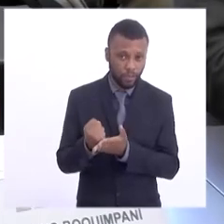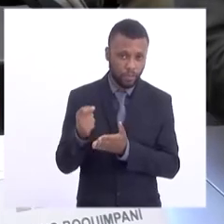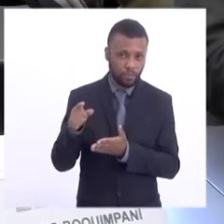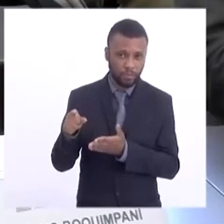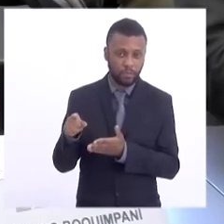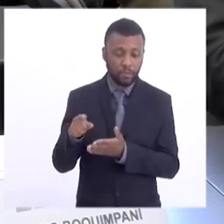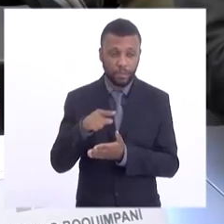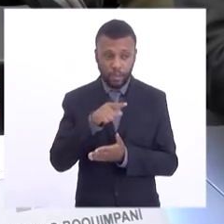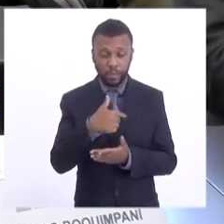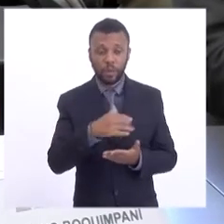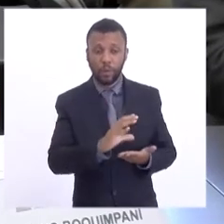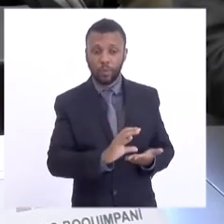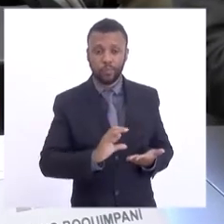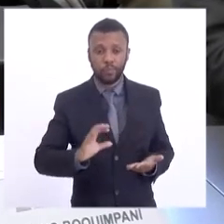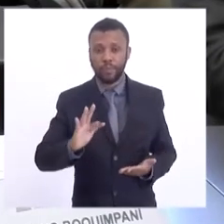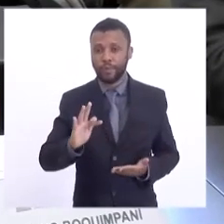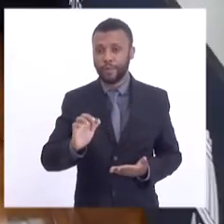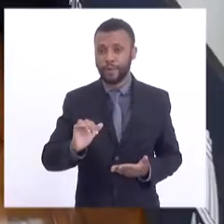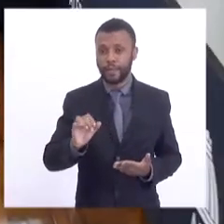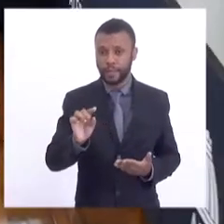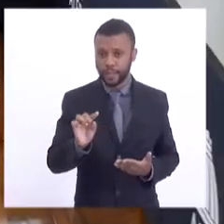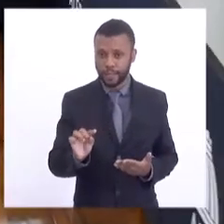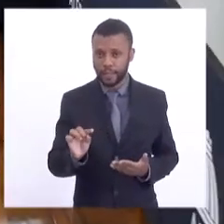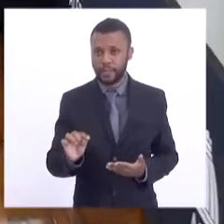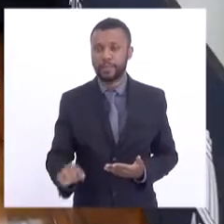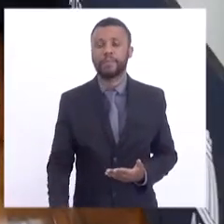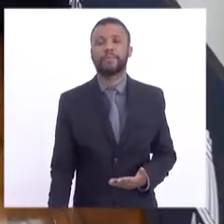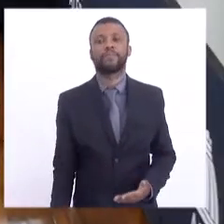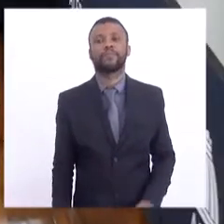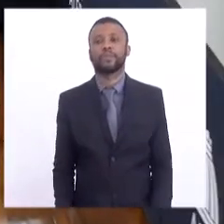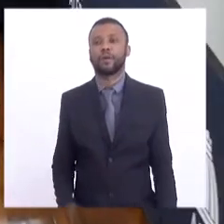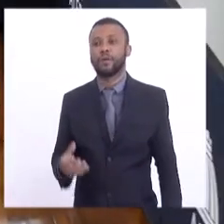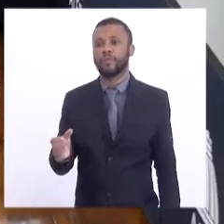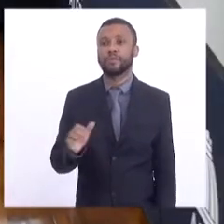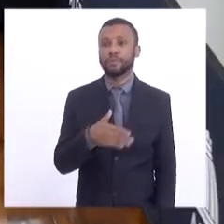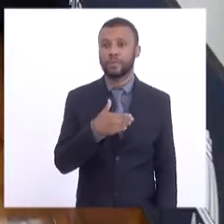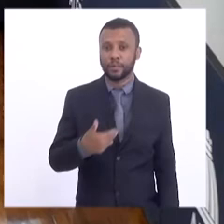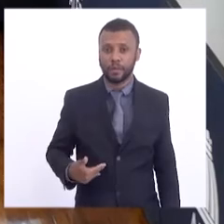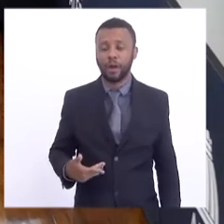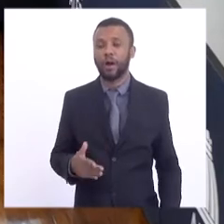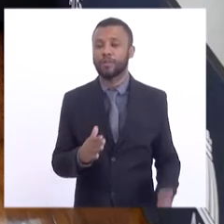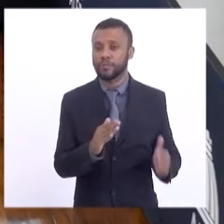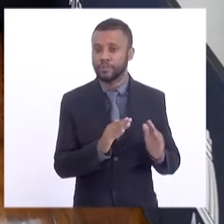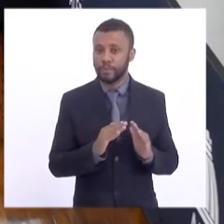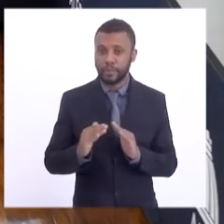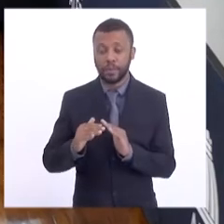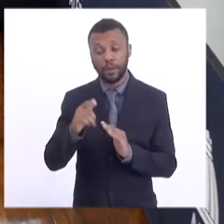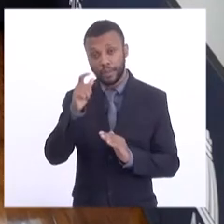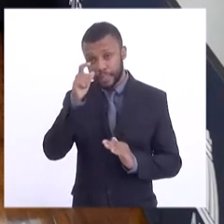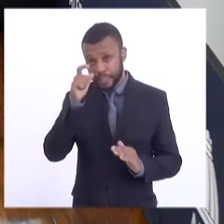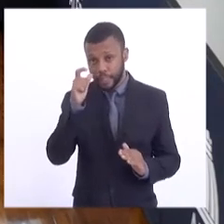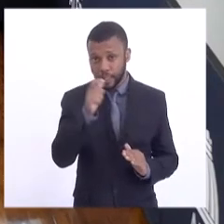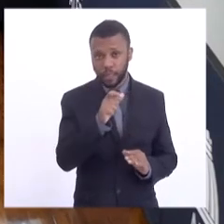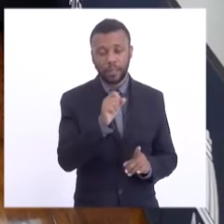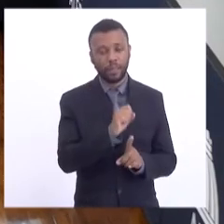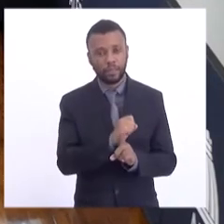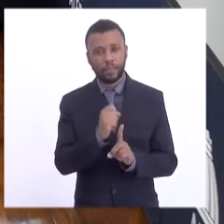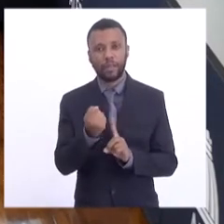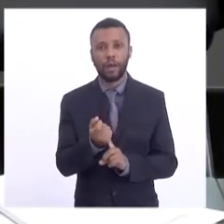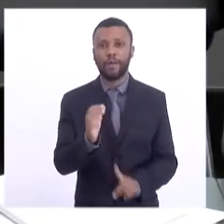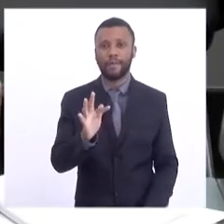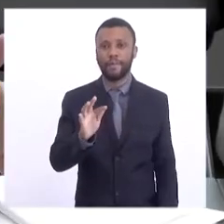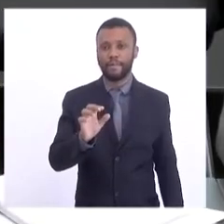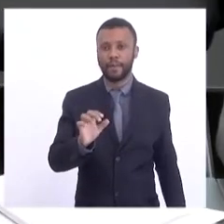essa vai ser pelo Face se você pelo pelo fundo Estadual de habitação de interesse social pensei pela fonte